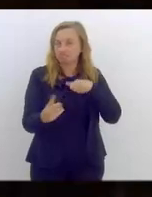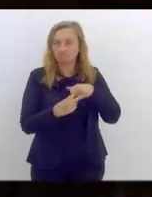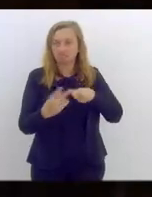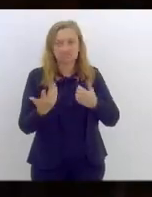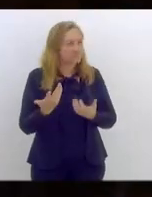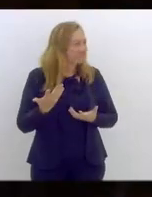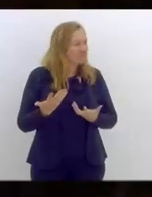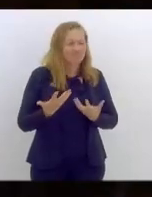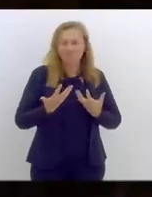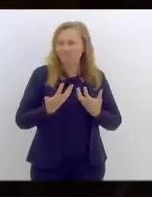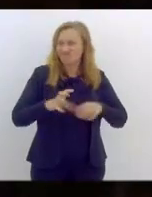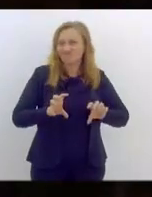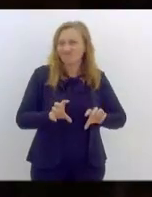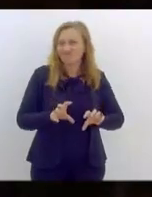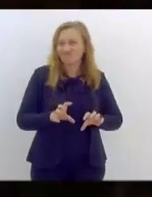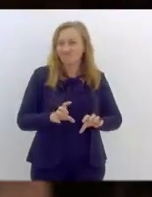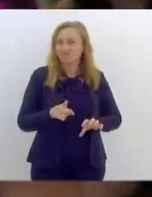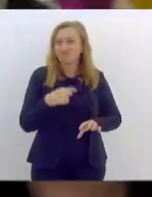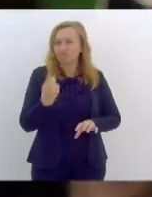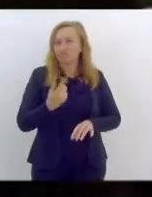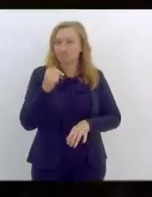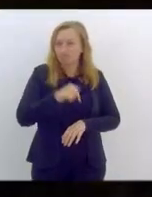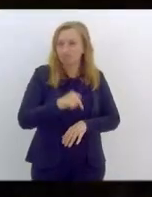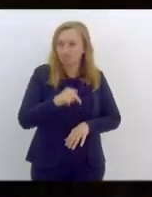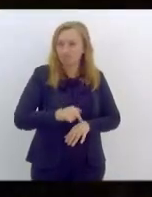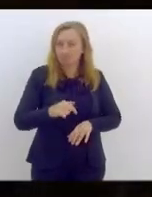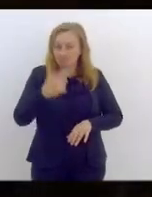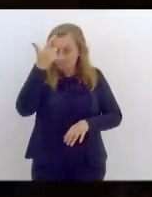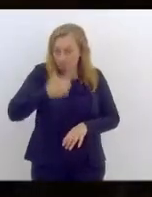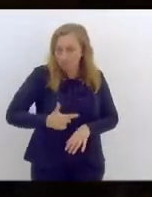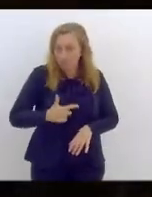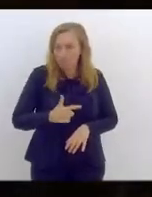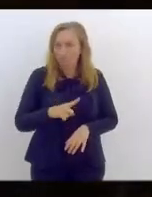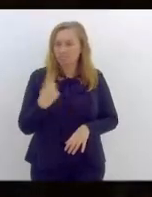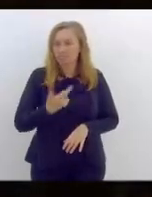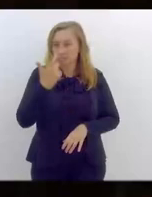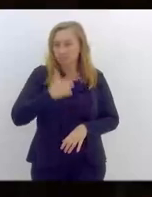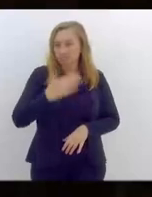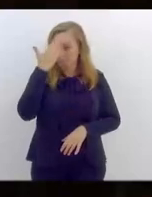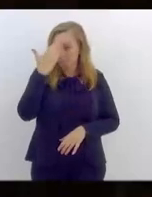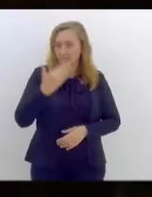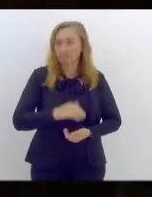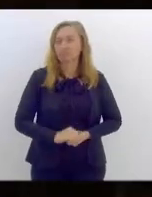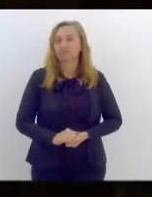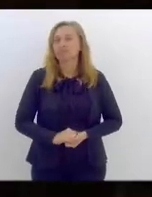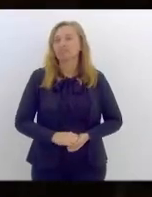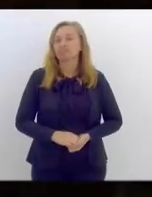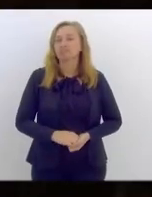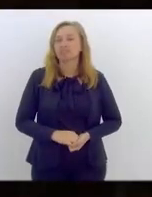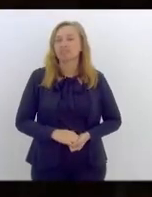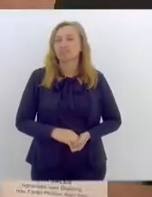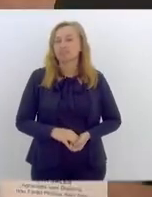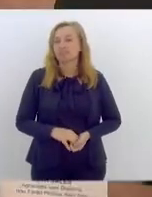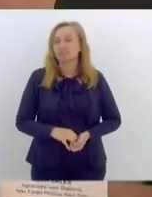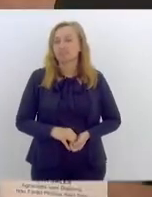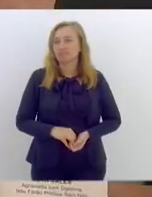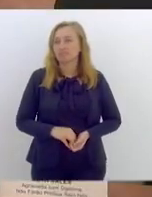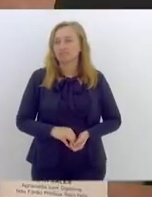mais o verbo resistir. Nós estamos aqui para ser, e nós somos. Obrigada.